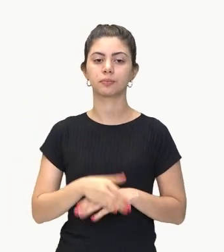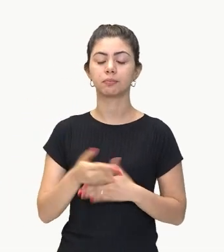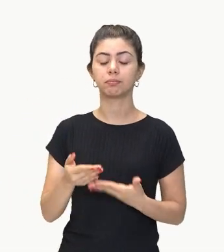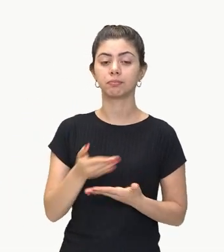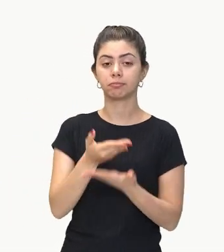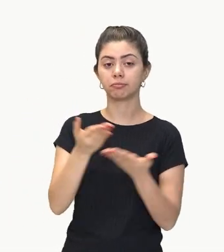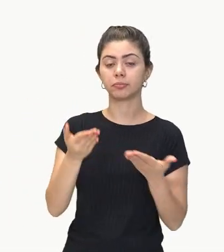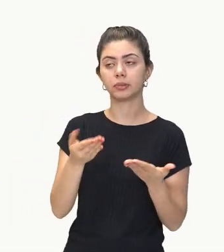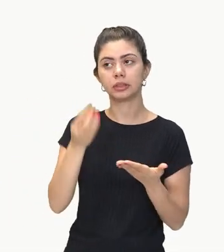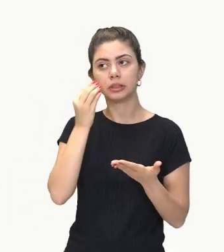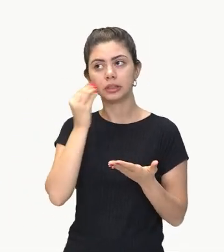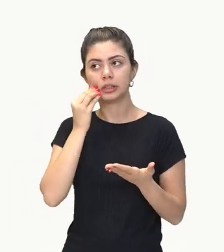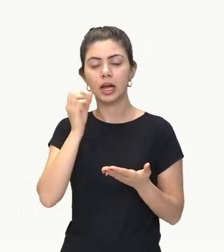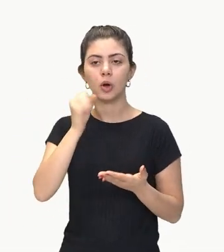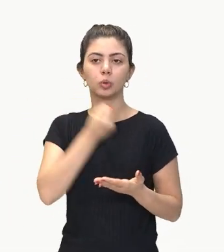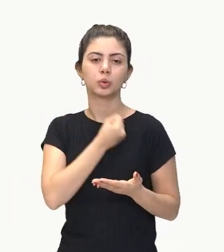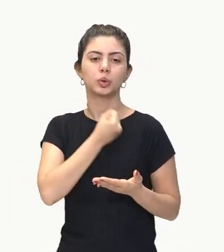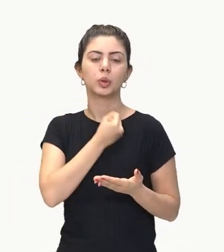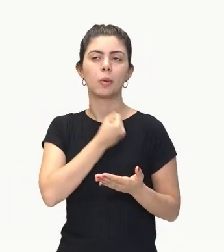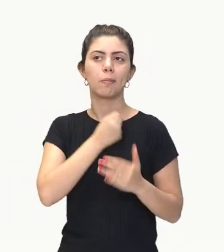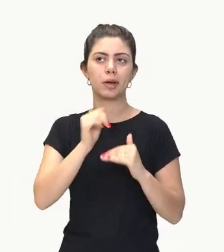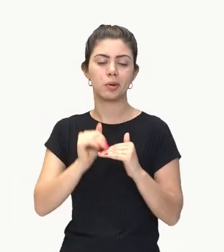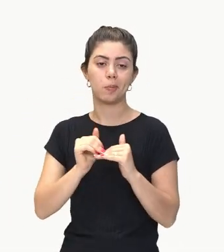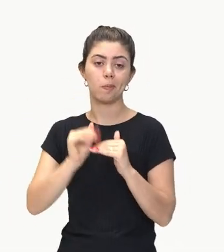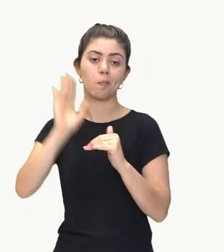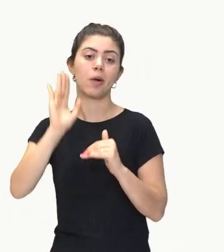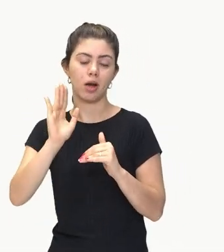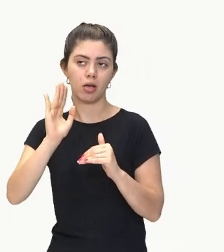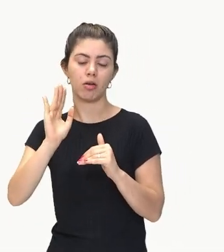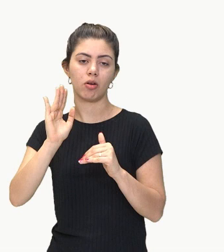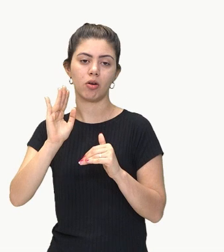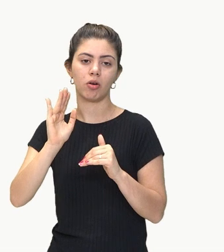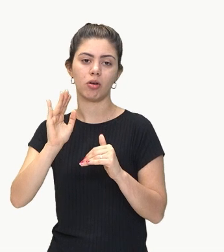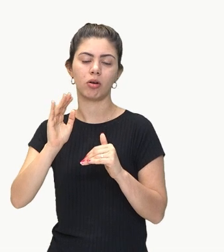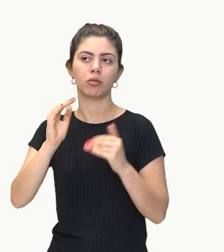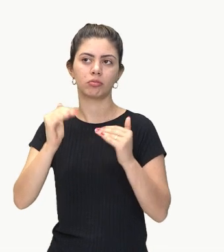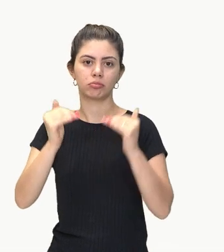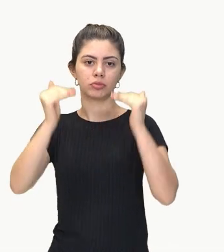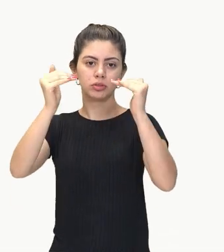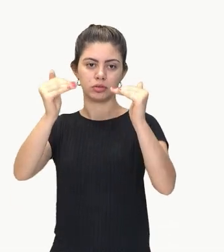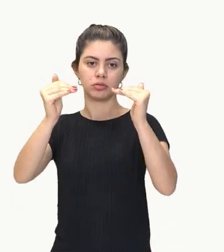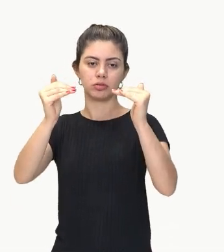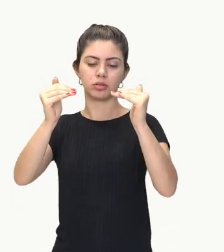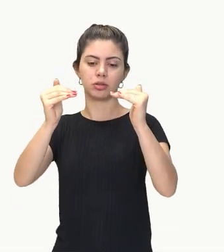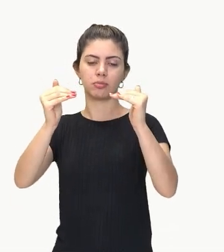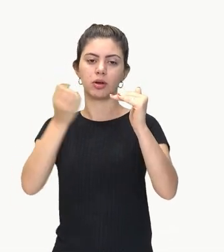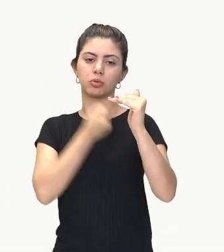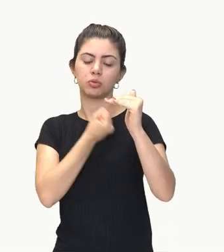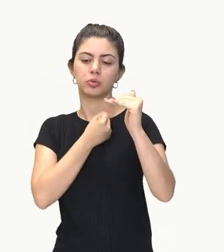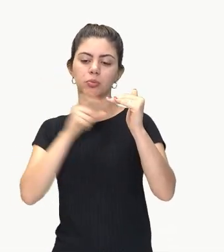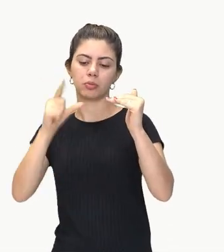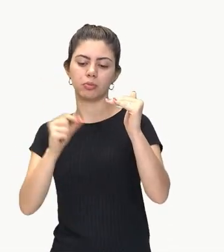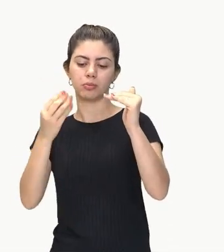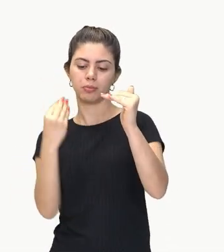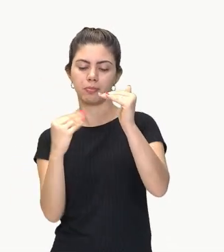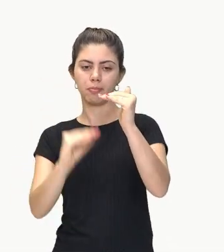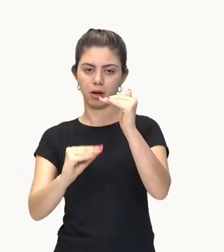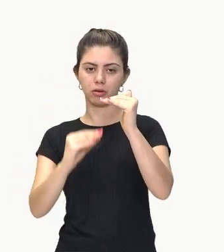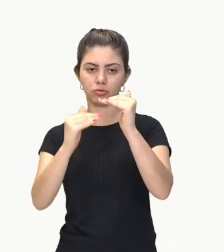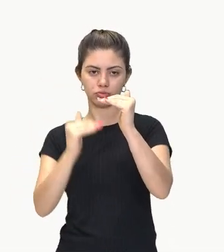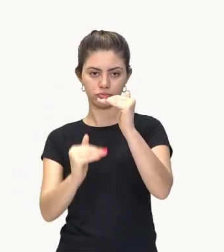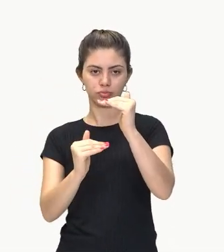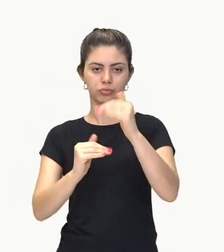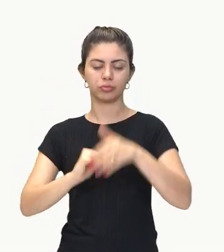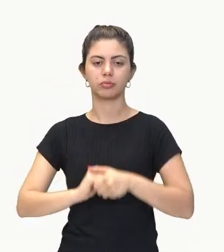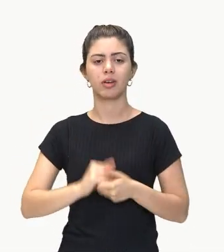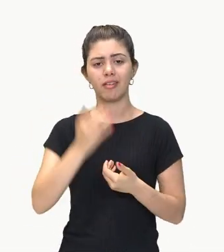colocar o maior com mais números em cima, porque facilita para vocês. Tá bom?